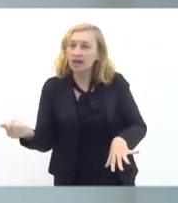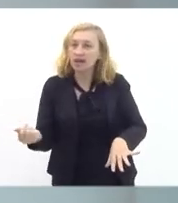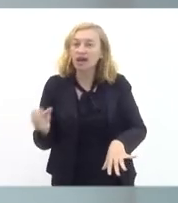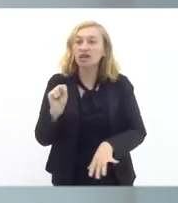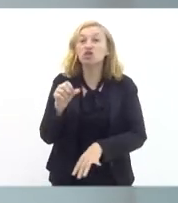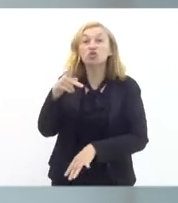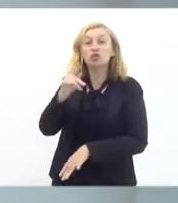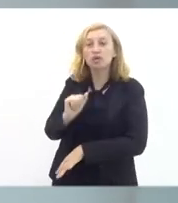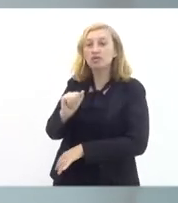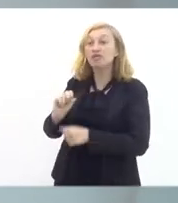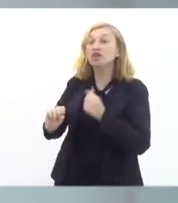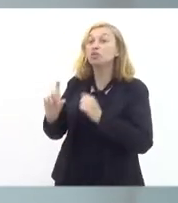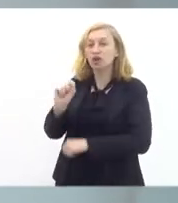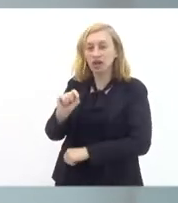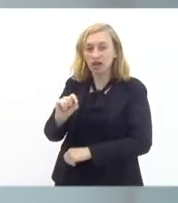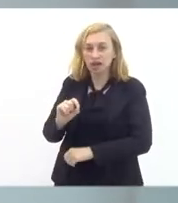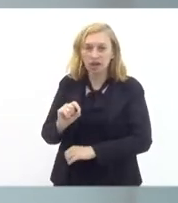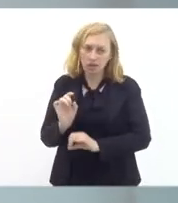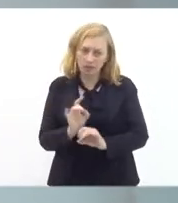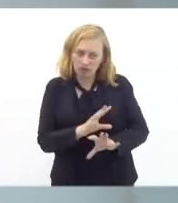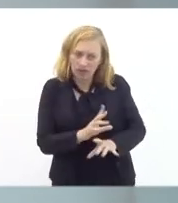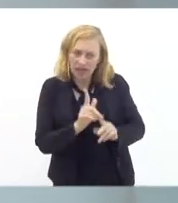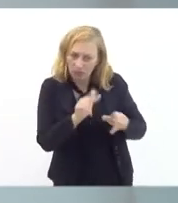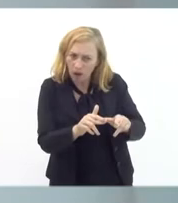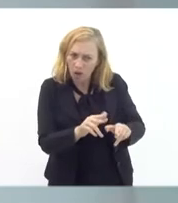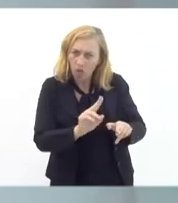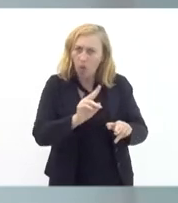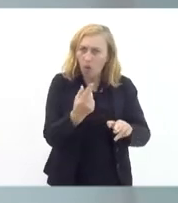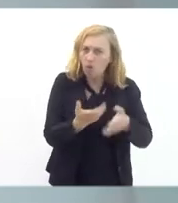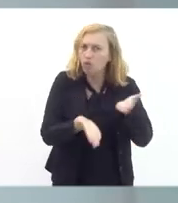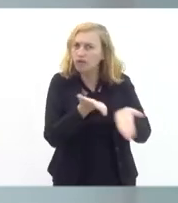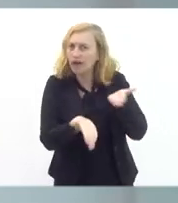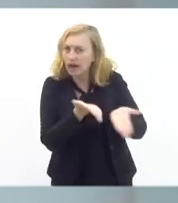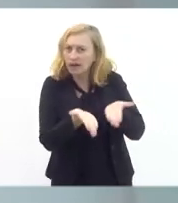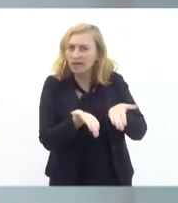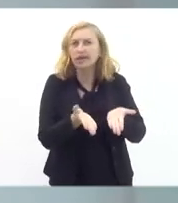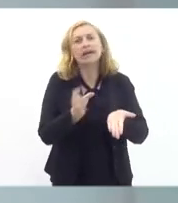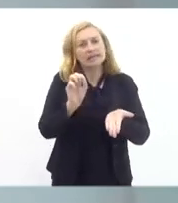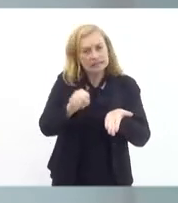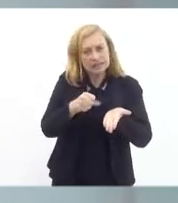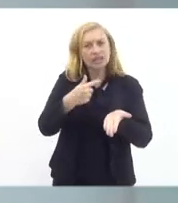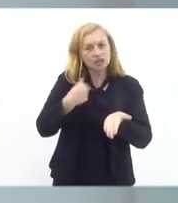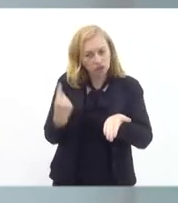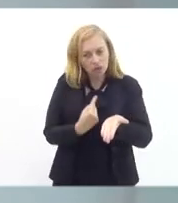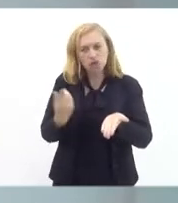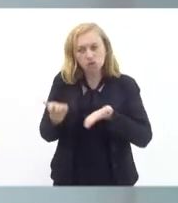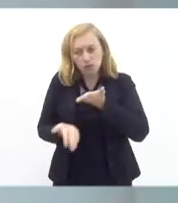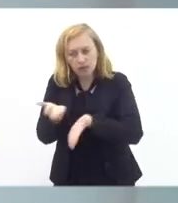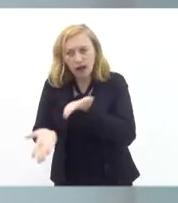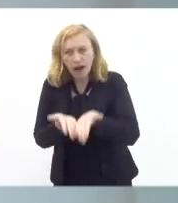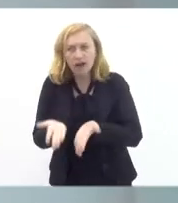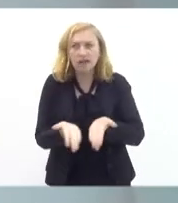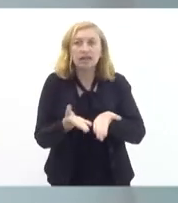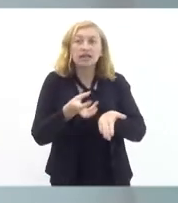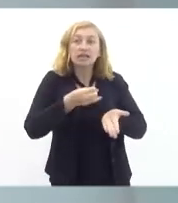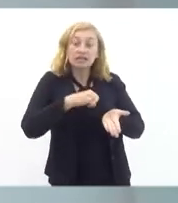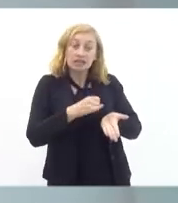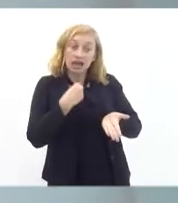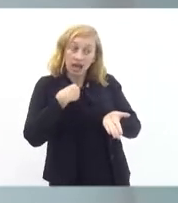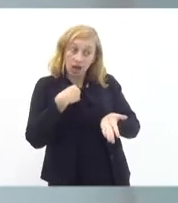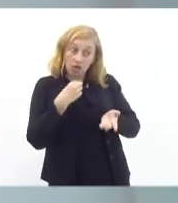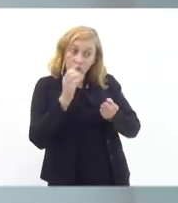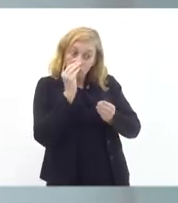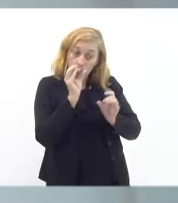quê? Vamos deixar do lado de fora ou eu ponho para dentro? É claro que eu vou botar para dentro, porque senão eu estaria fazendo maus